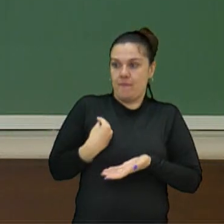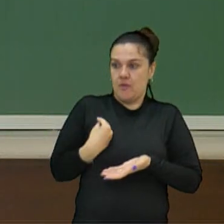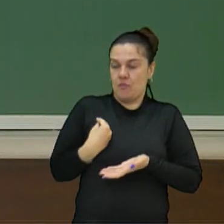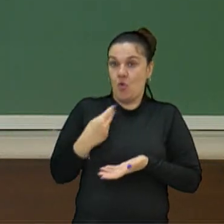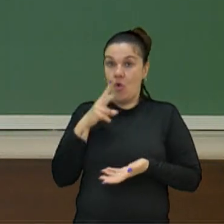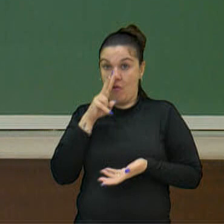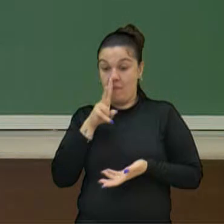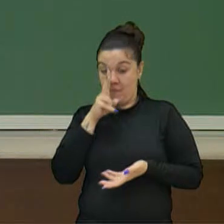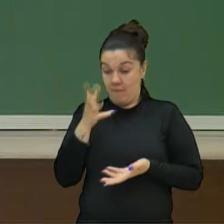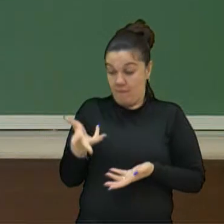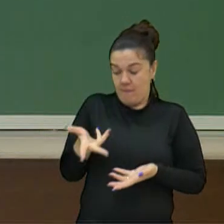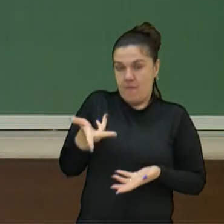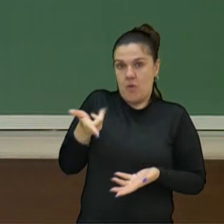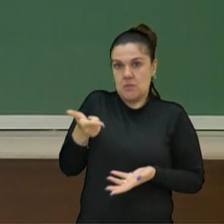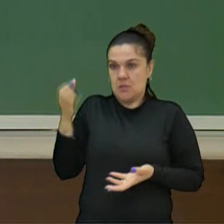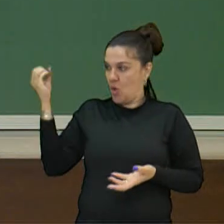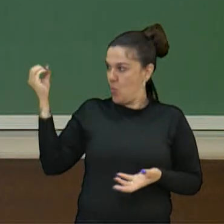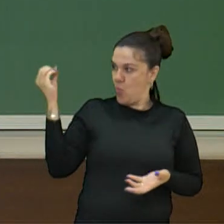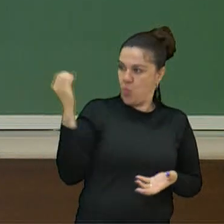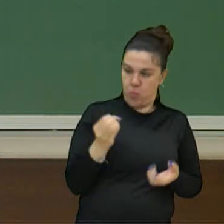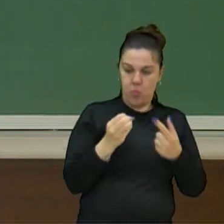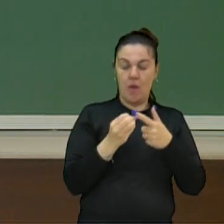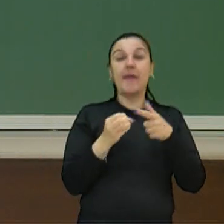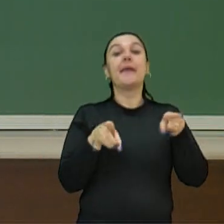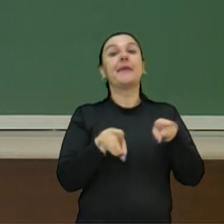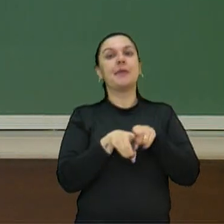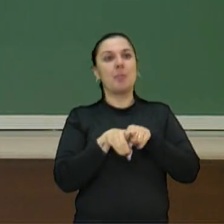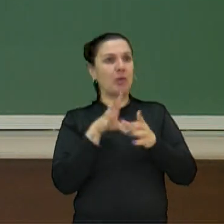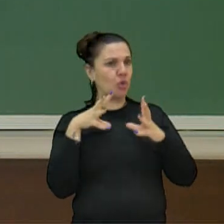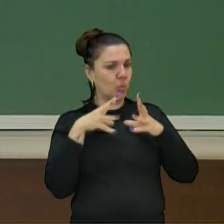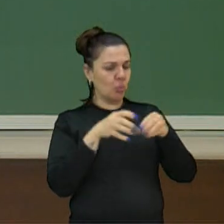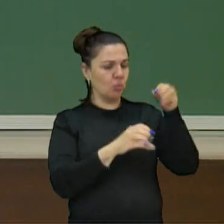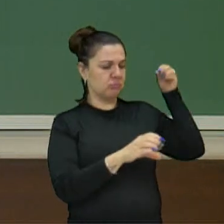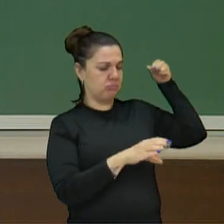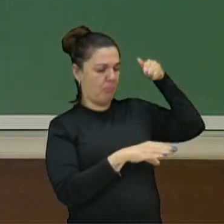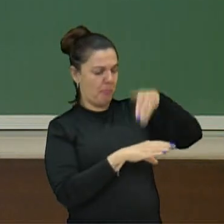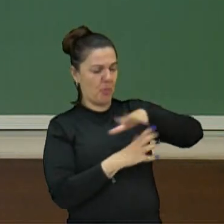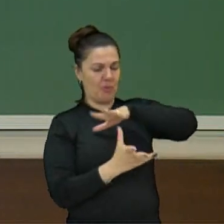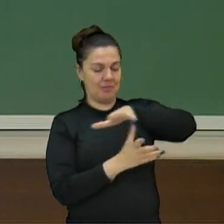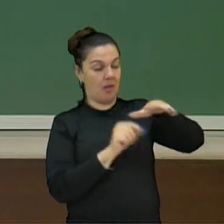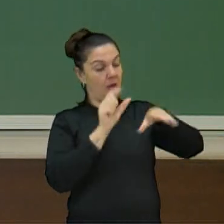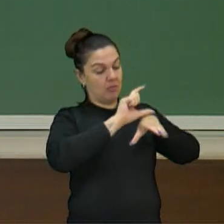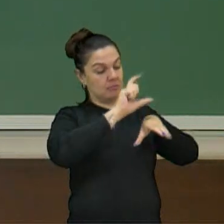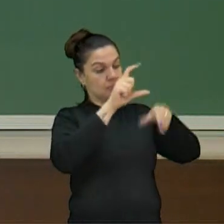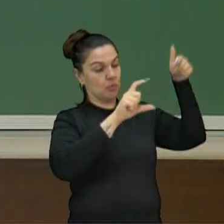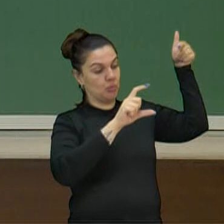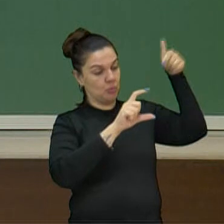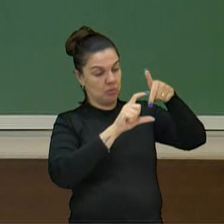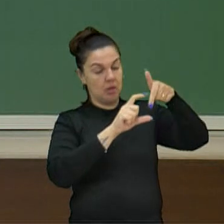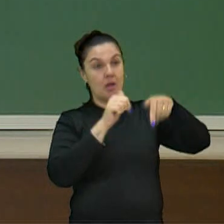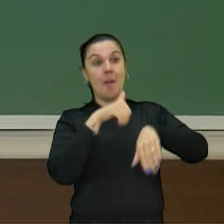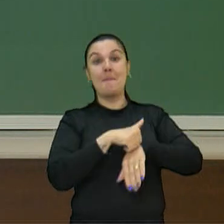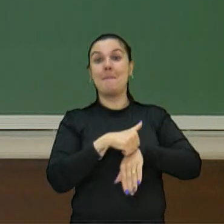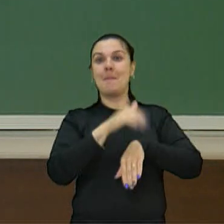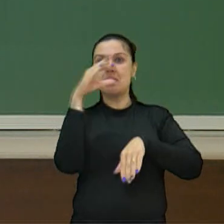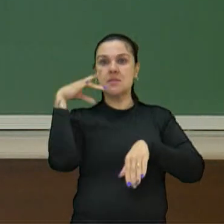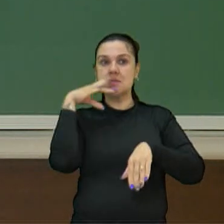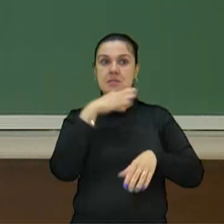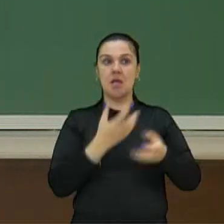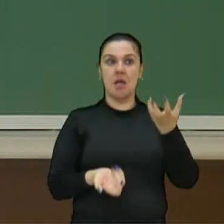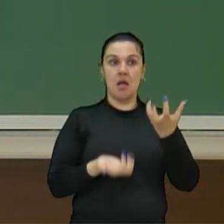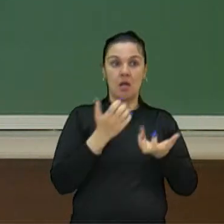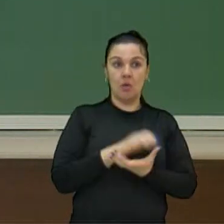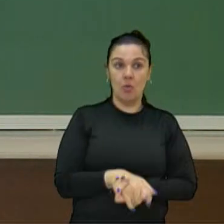na atmosfera terrestre pega fogo, então ela tem que ter essa resistência para suportar altas temperaturas também e ainda suportar o choque ao bater na